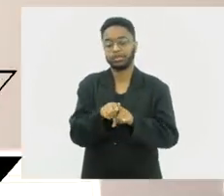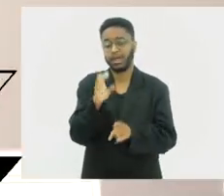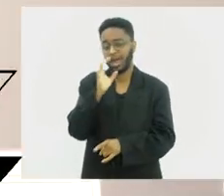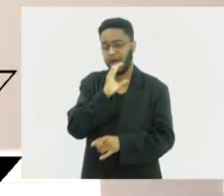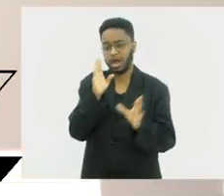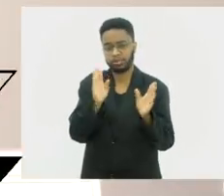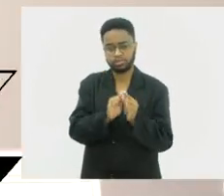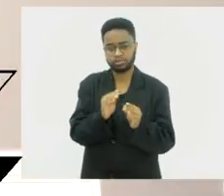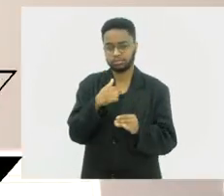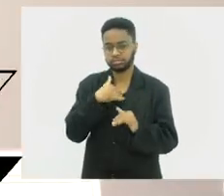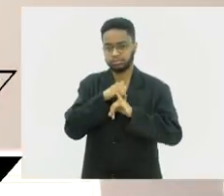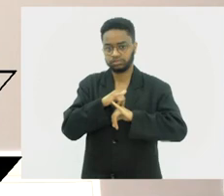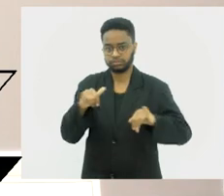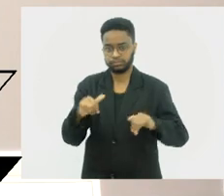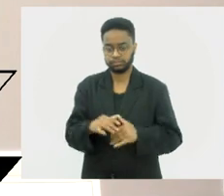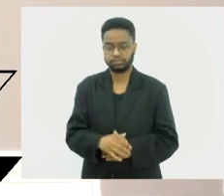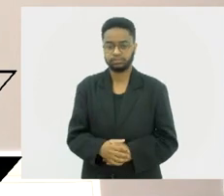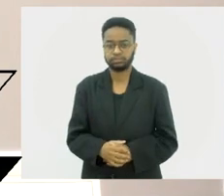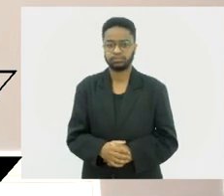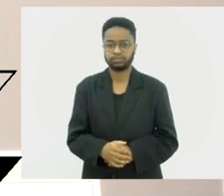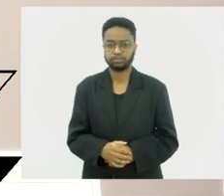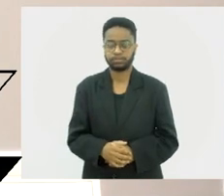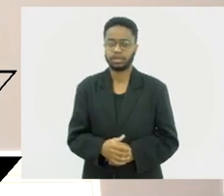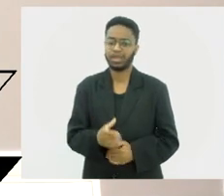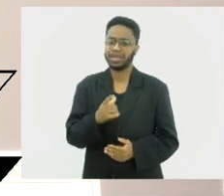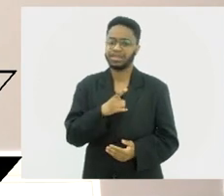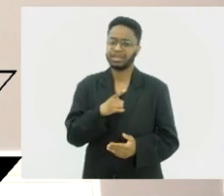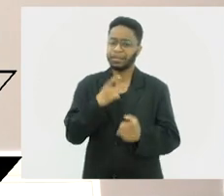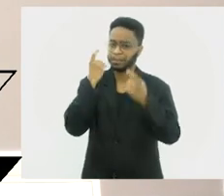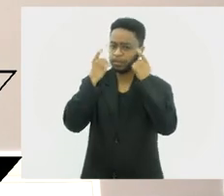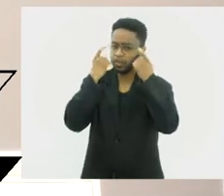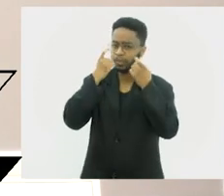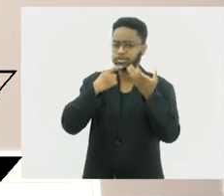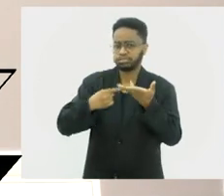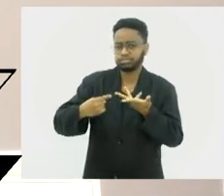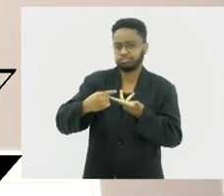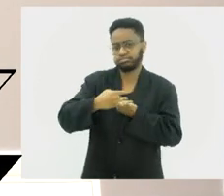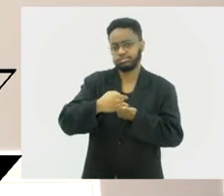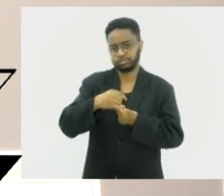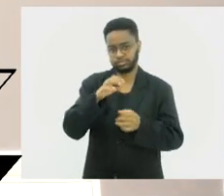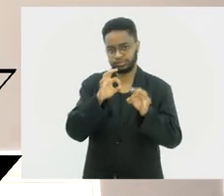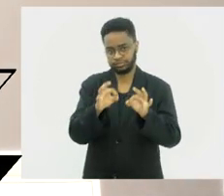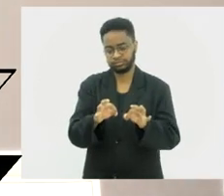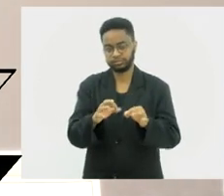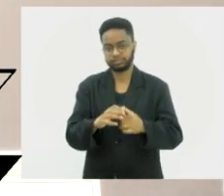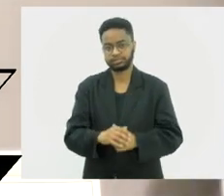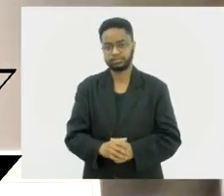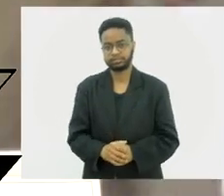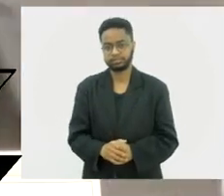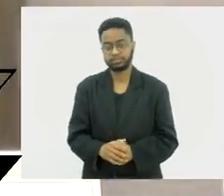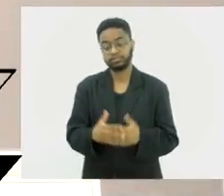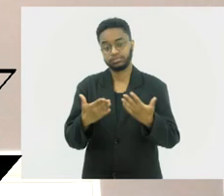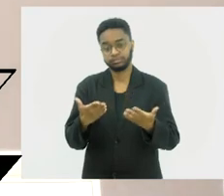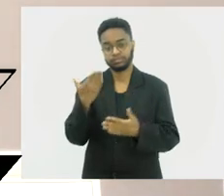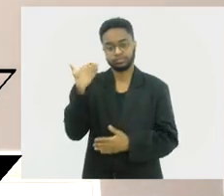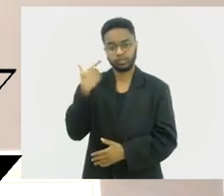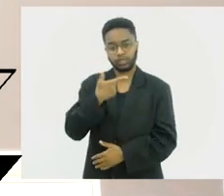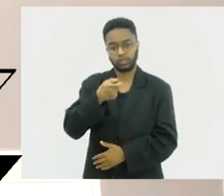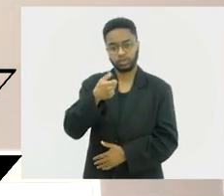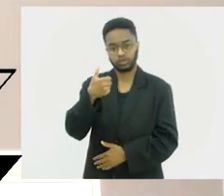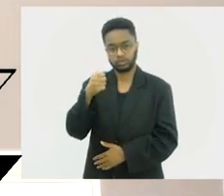rapidamente, são várias as preocupações, né? Em